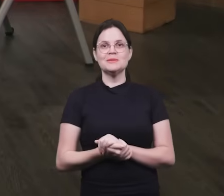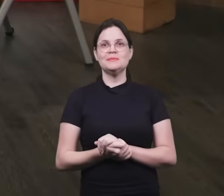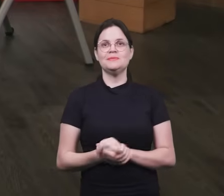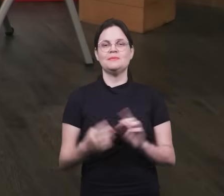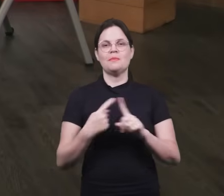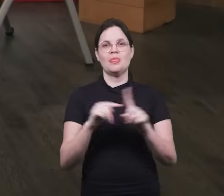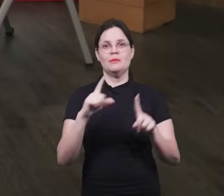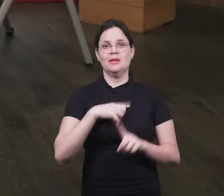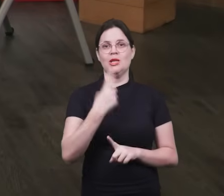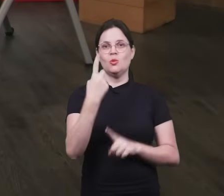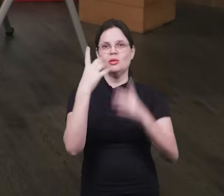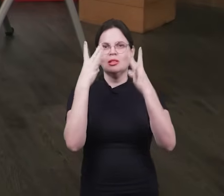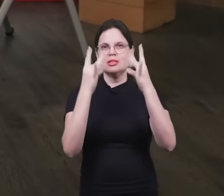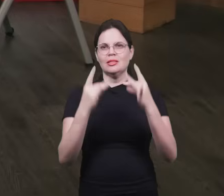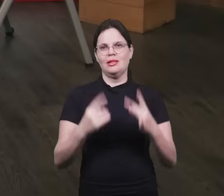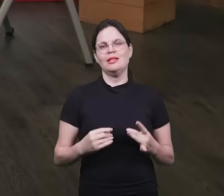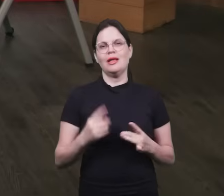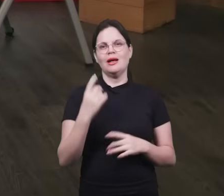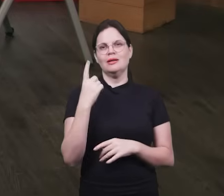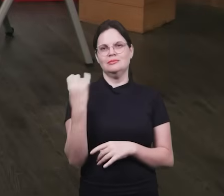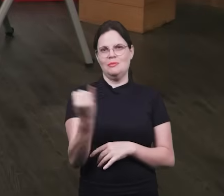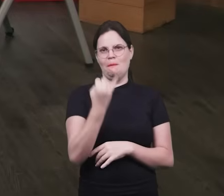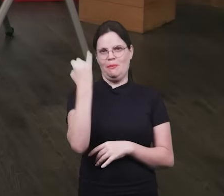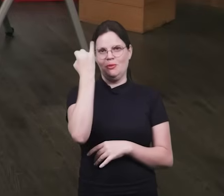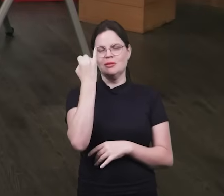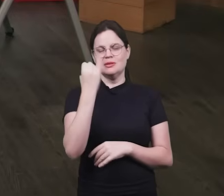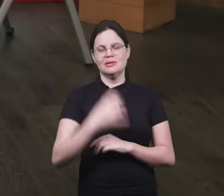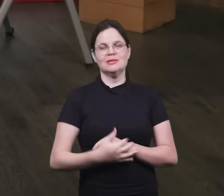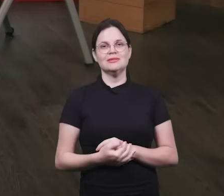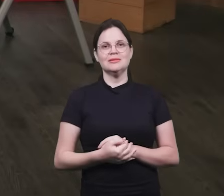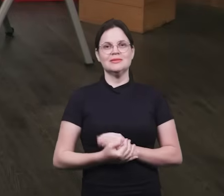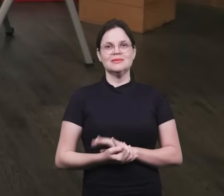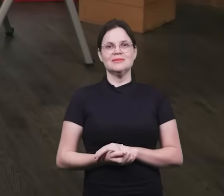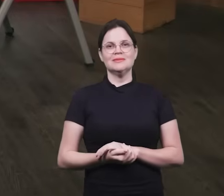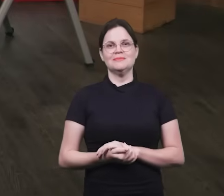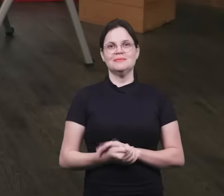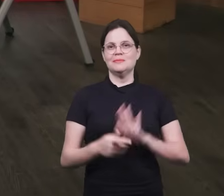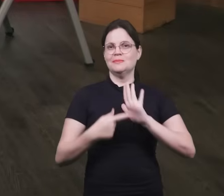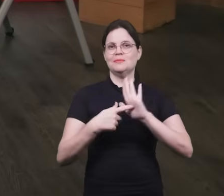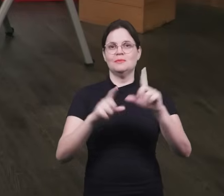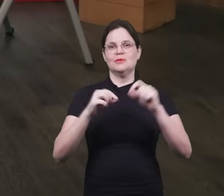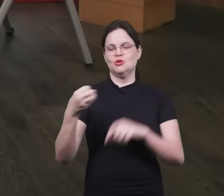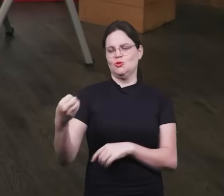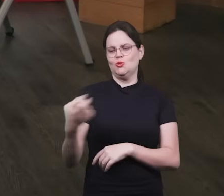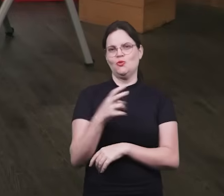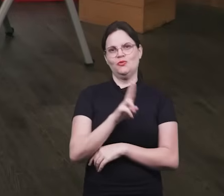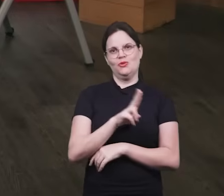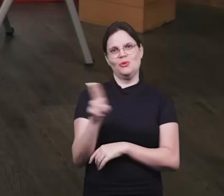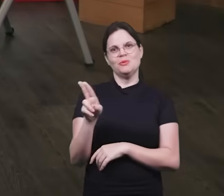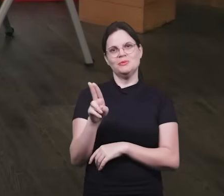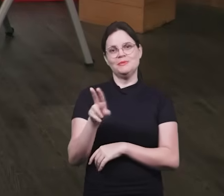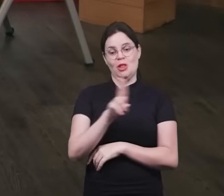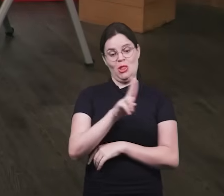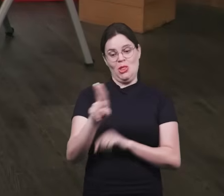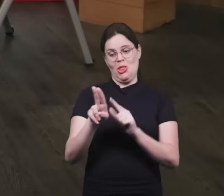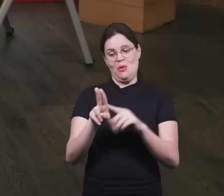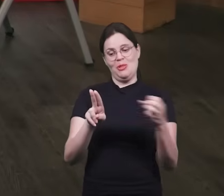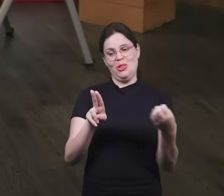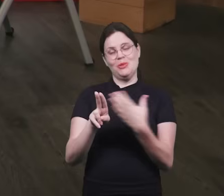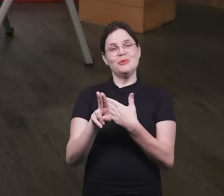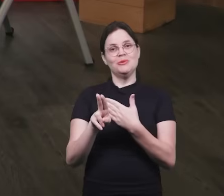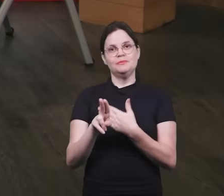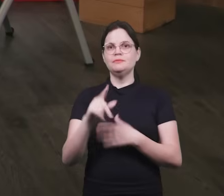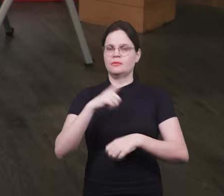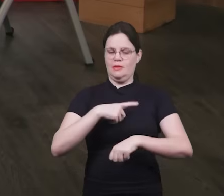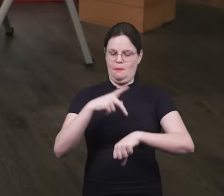há um detalhe importante, né, nessa passagem, nessa promessa, que fala do novo nome. Era uma pedra branca, como o pastor